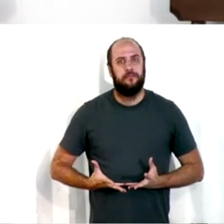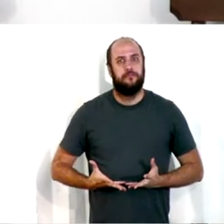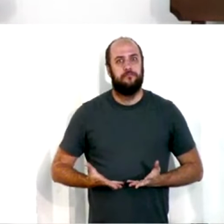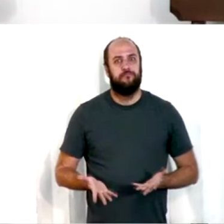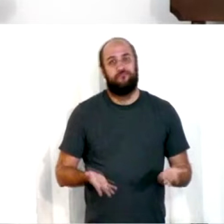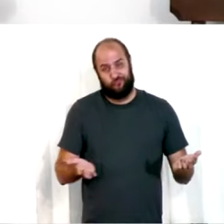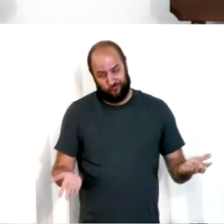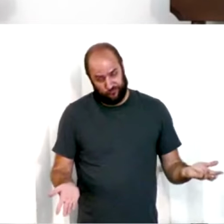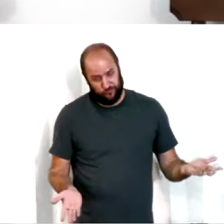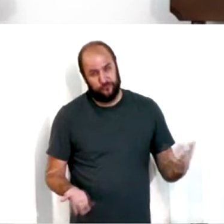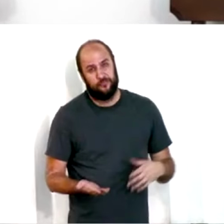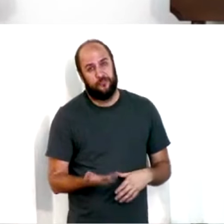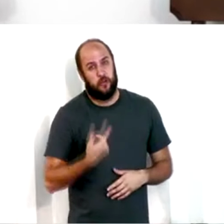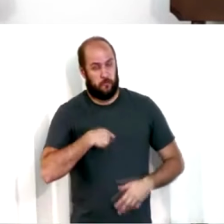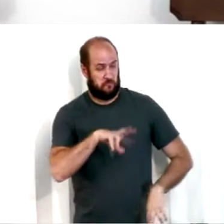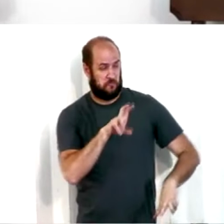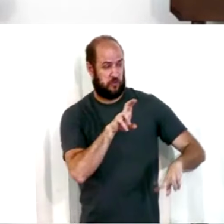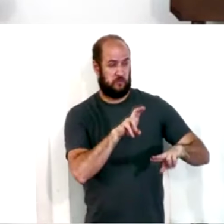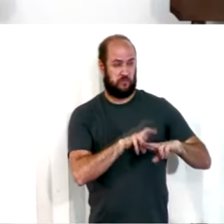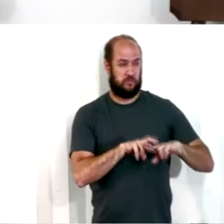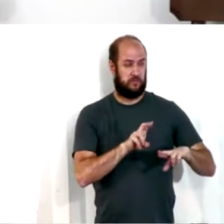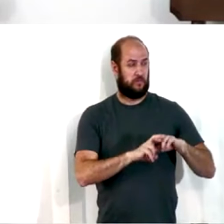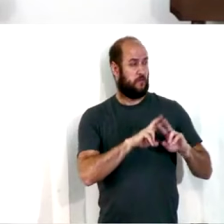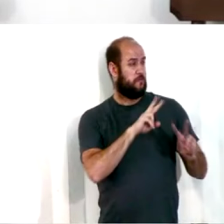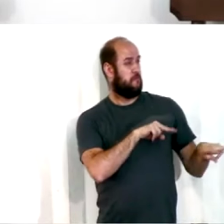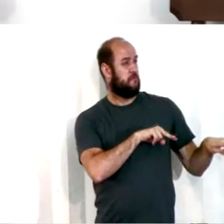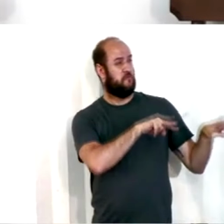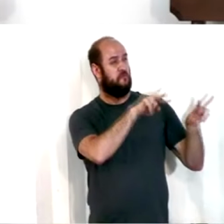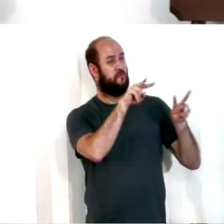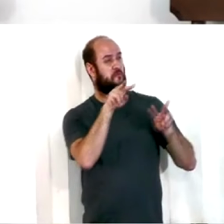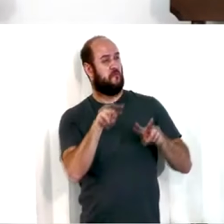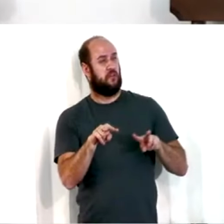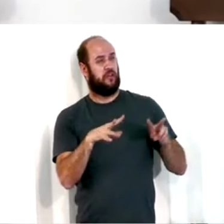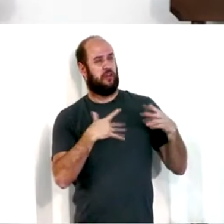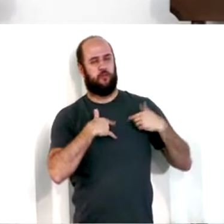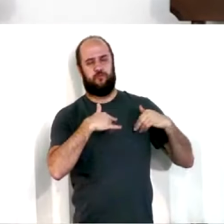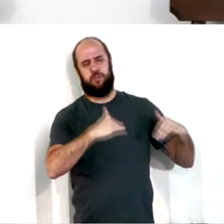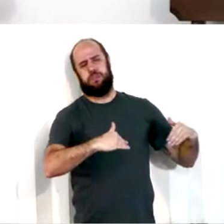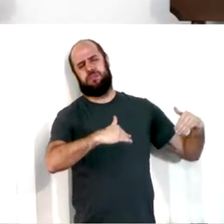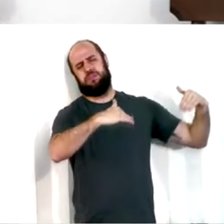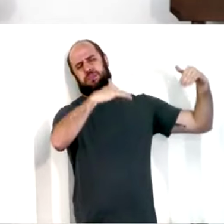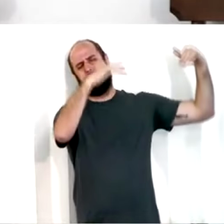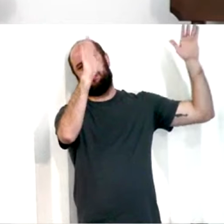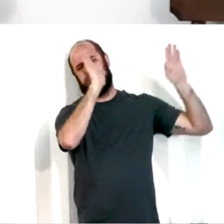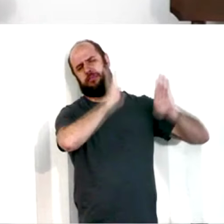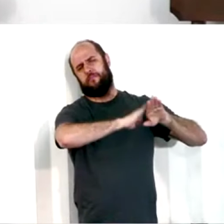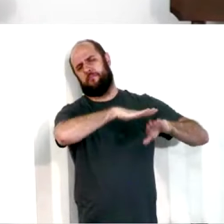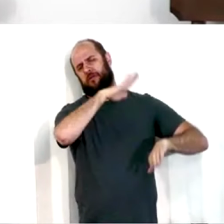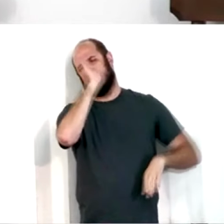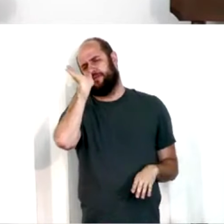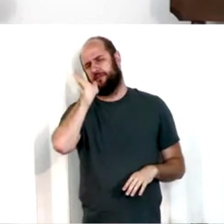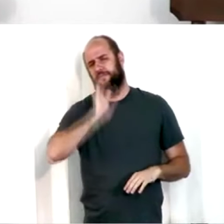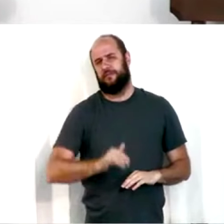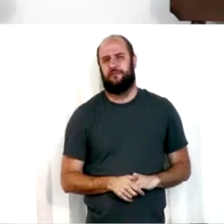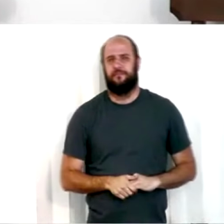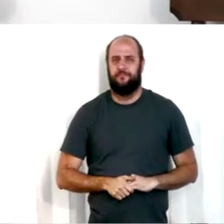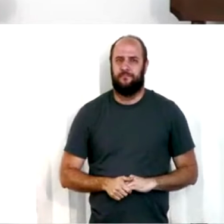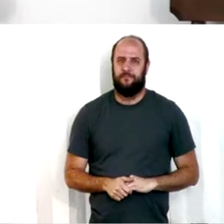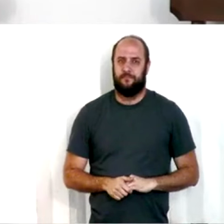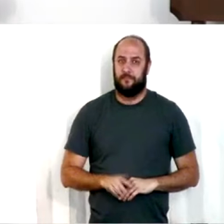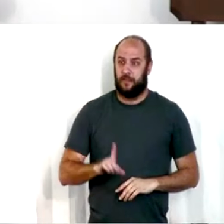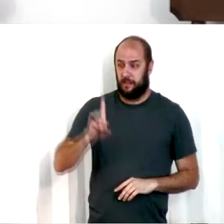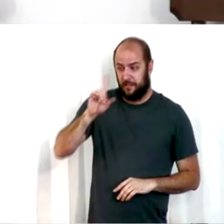assim, eu vou poder sentar e me alegrar e dizer: descansa minha alma, porque eu já tenho o suficiente para viver. Deus diz a